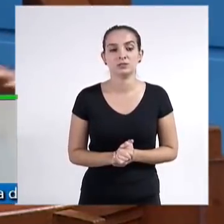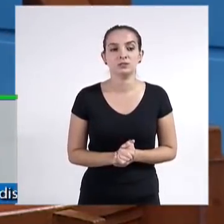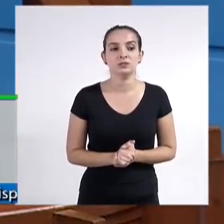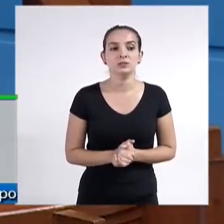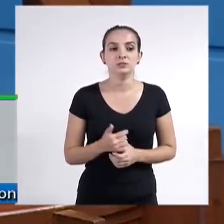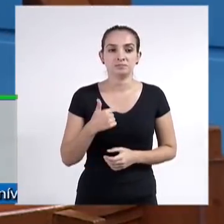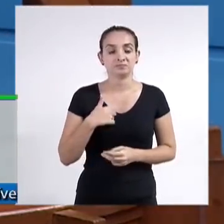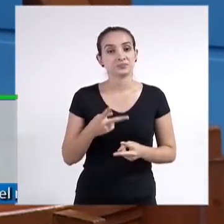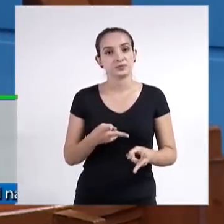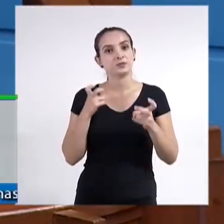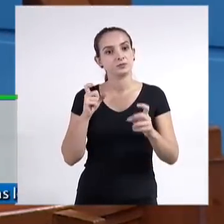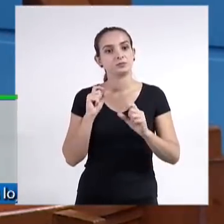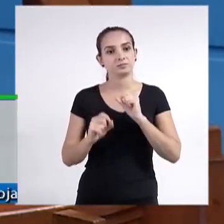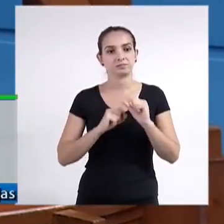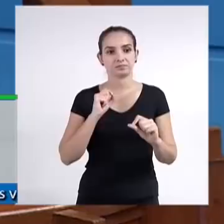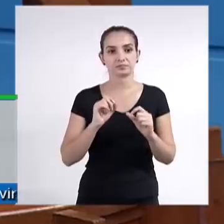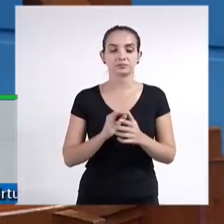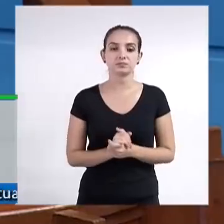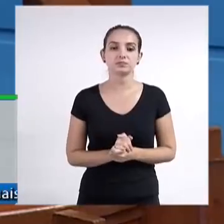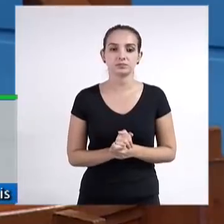Eu vejo que praticamente,